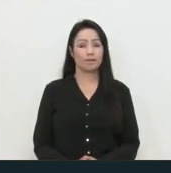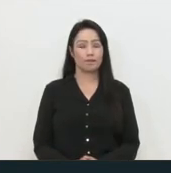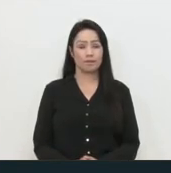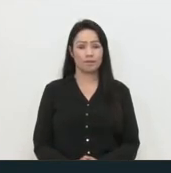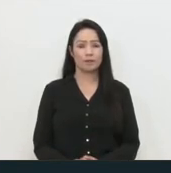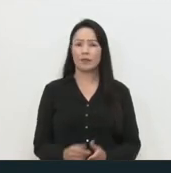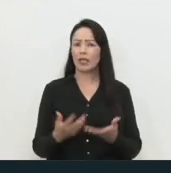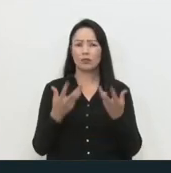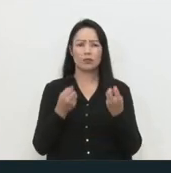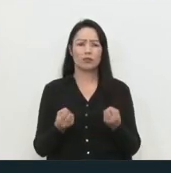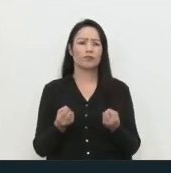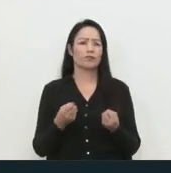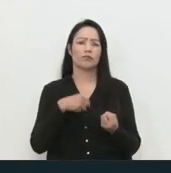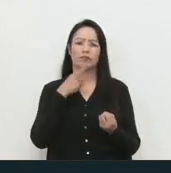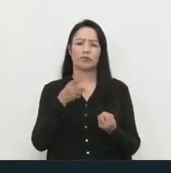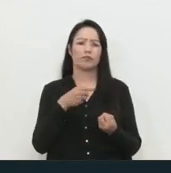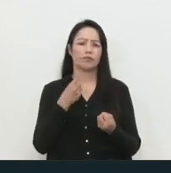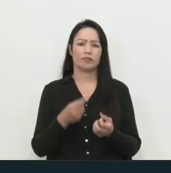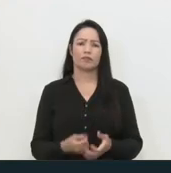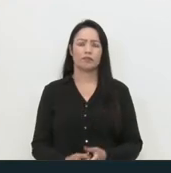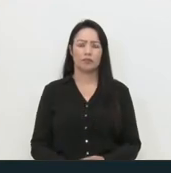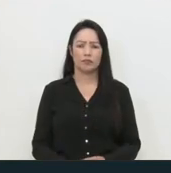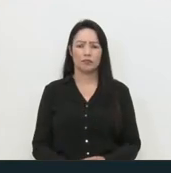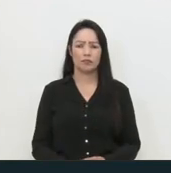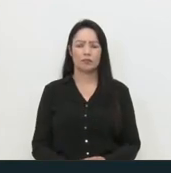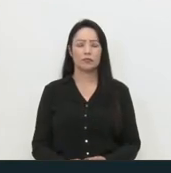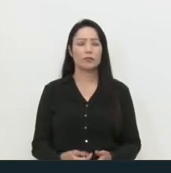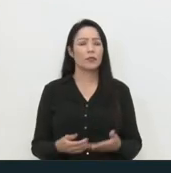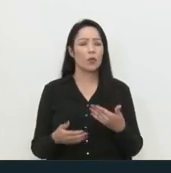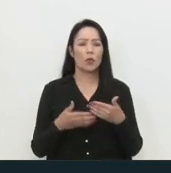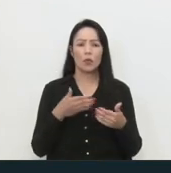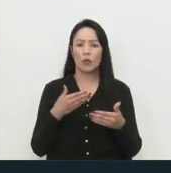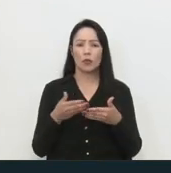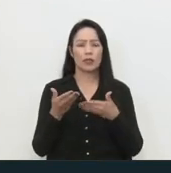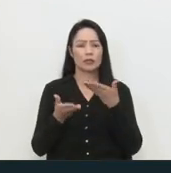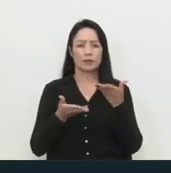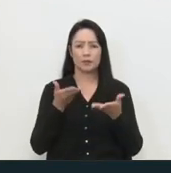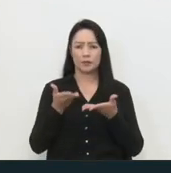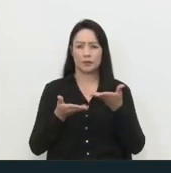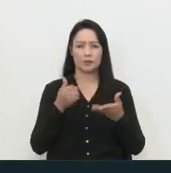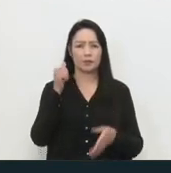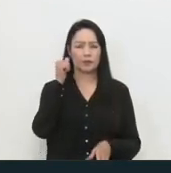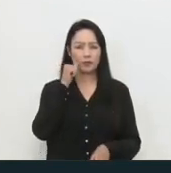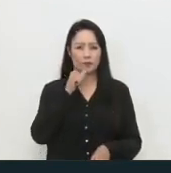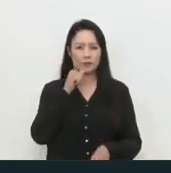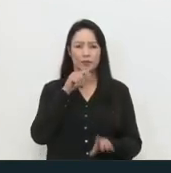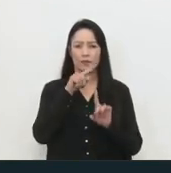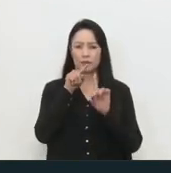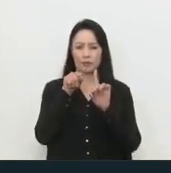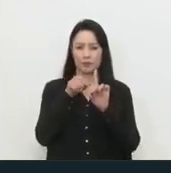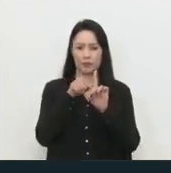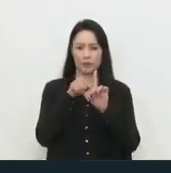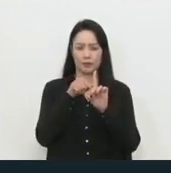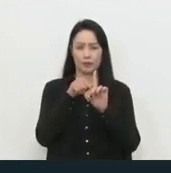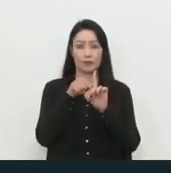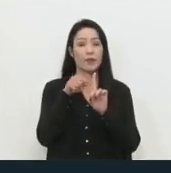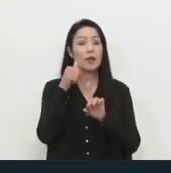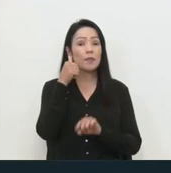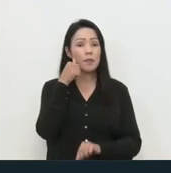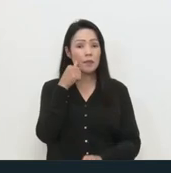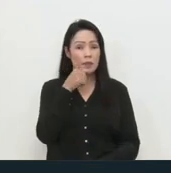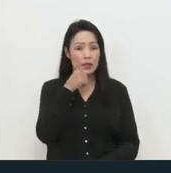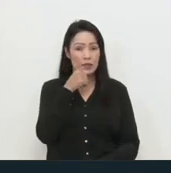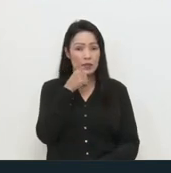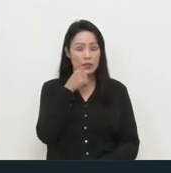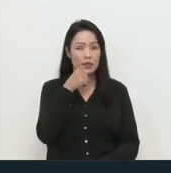admissível em qualquer tratamento de mulher que está grávida ela a mãe era